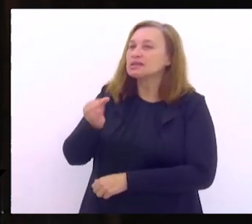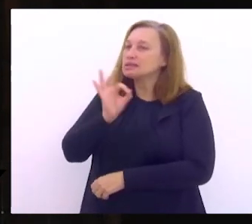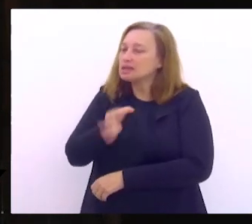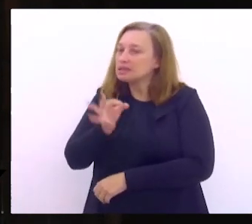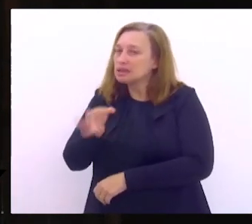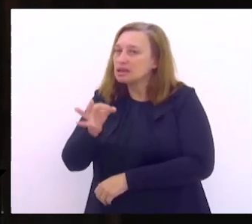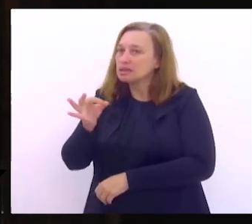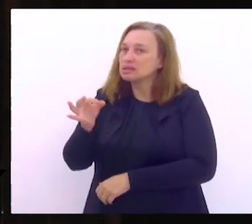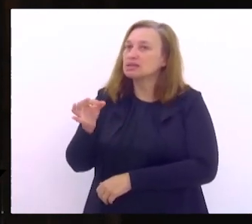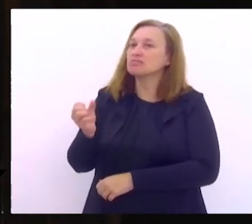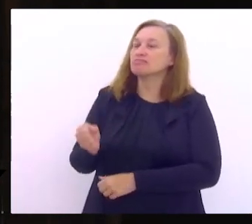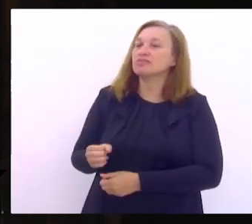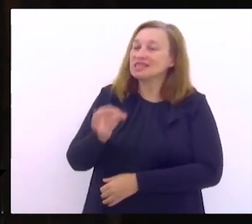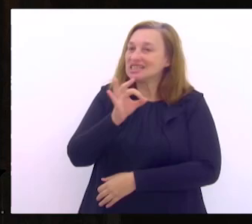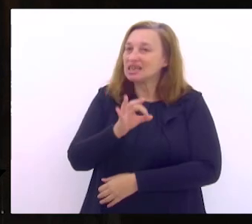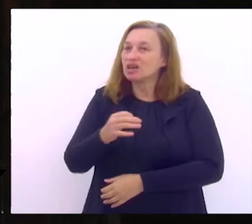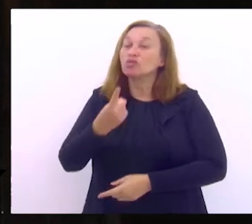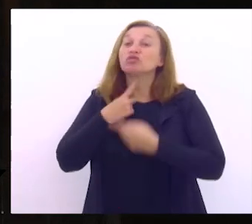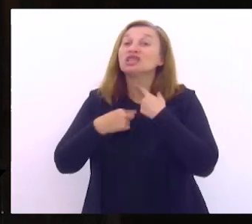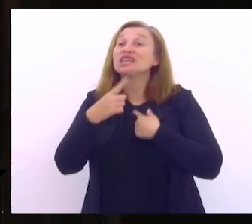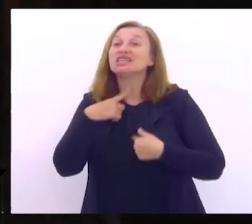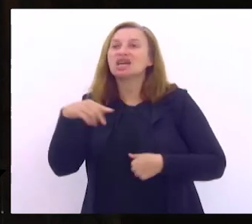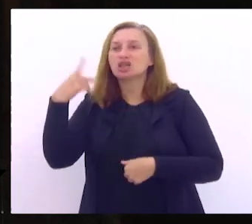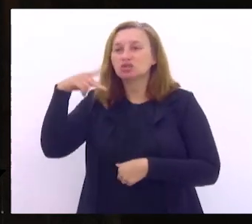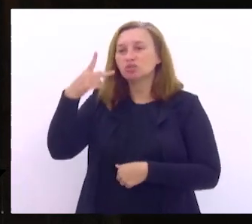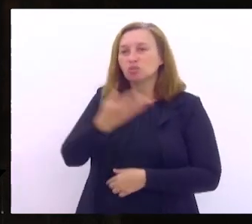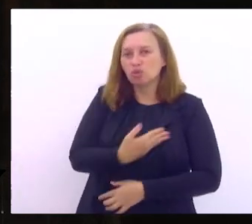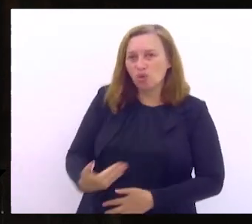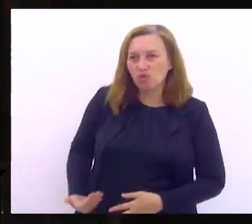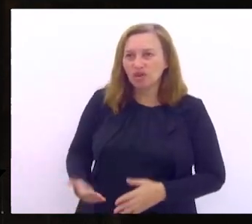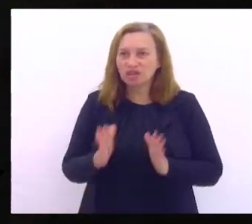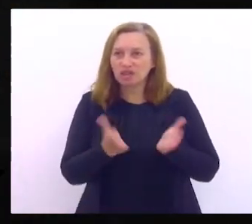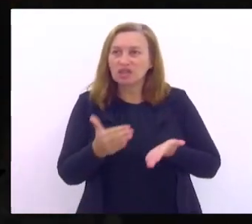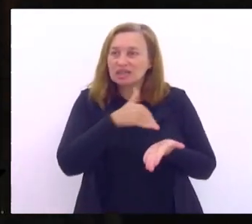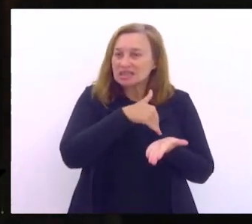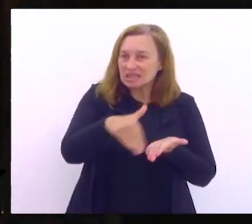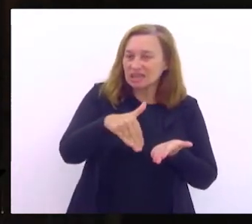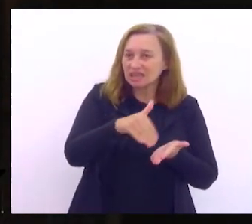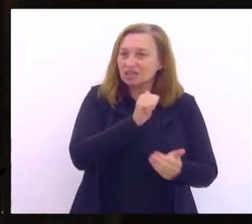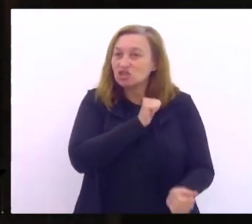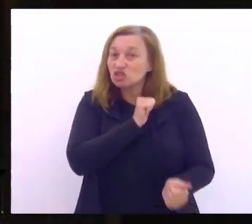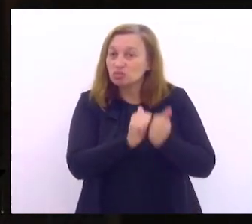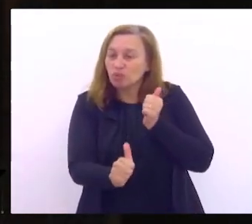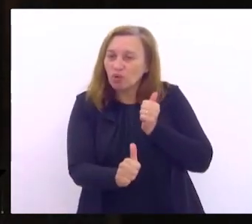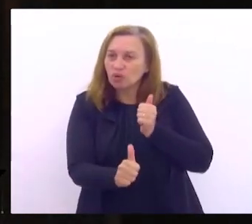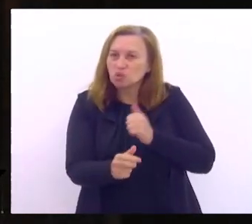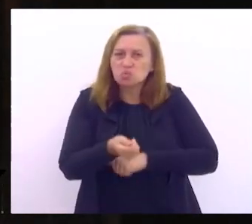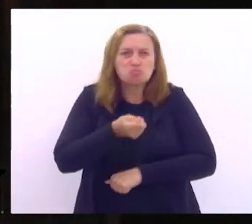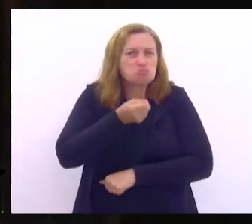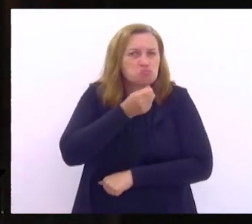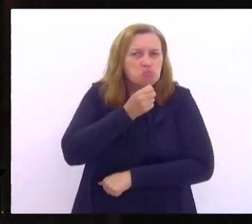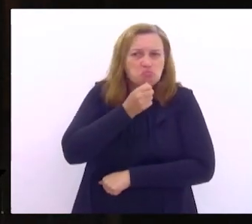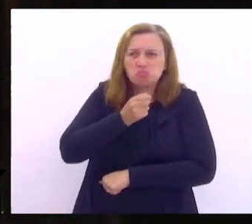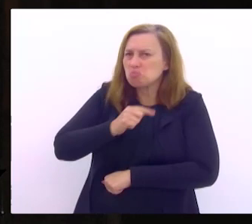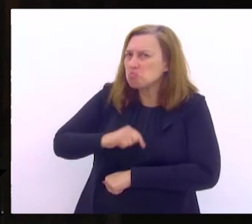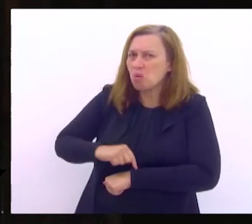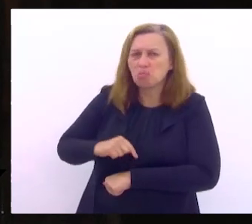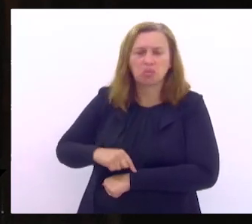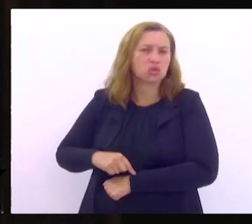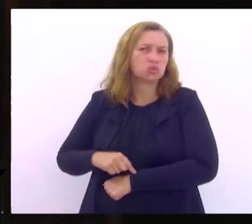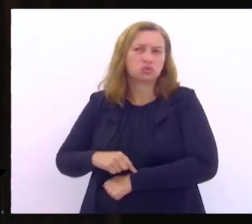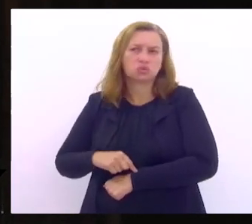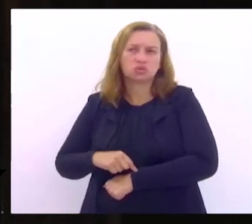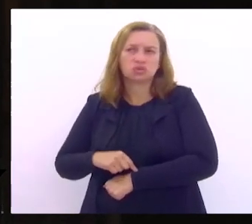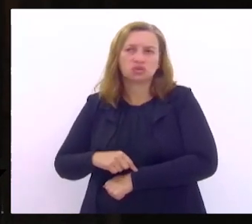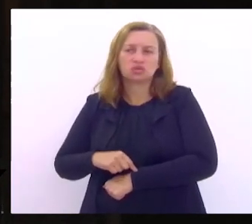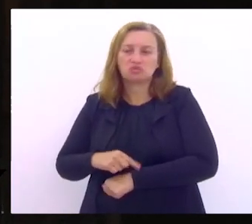com a vontade política do atual governo, do secretário de Esportes, que em momento nenhum